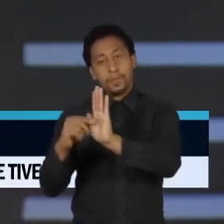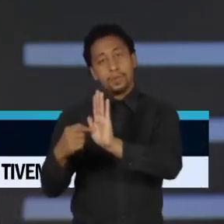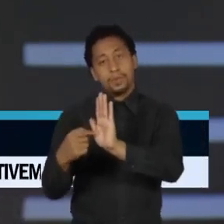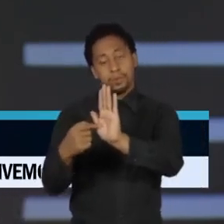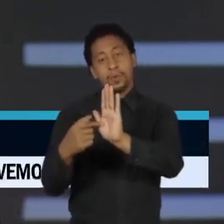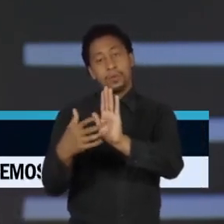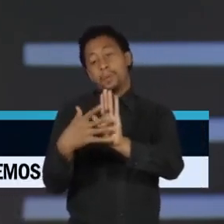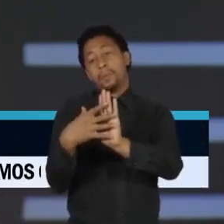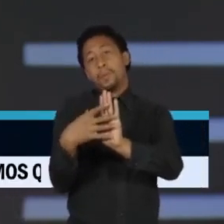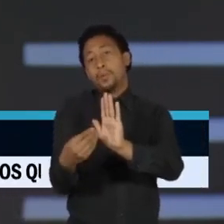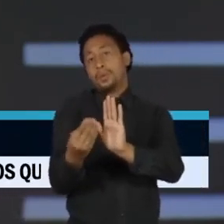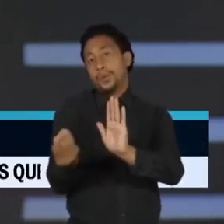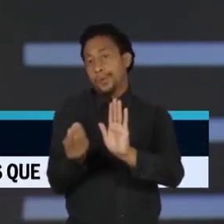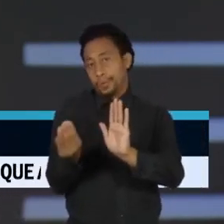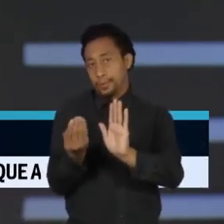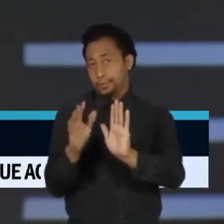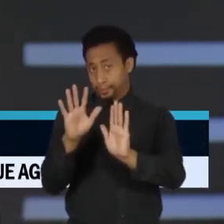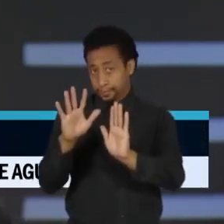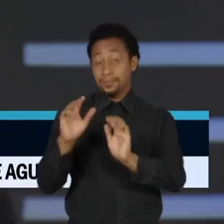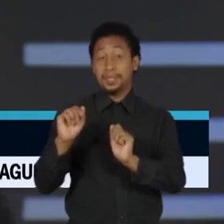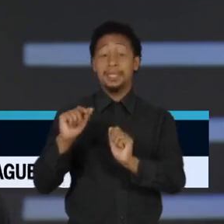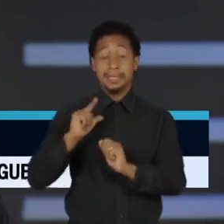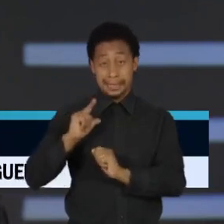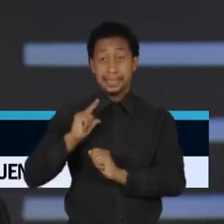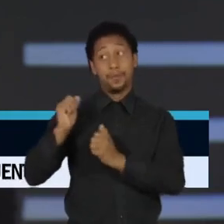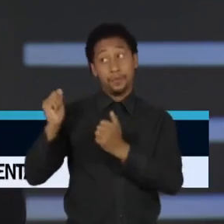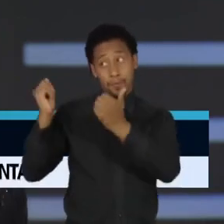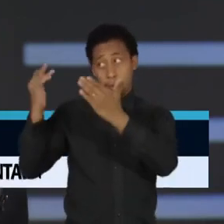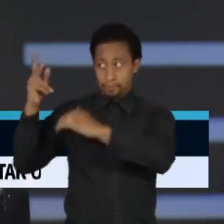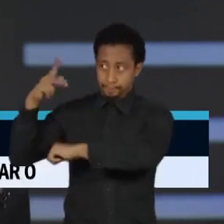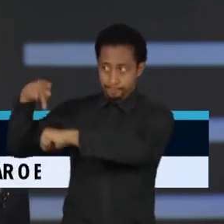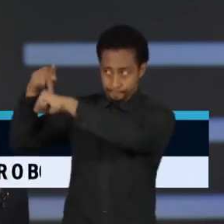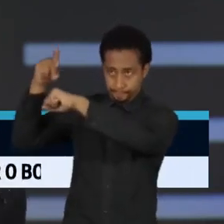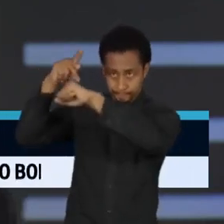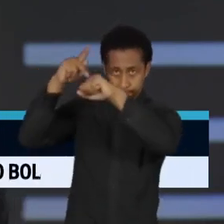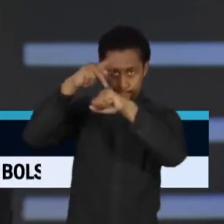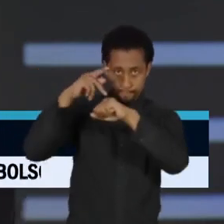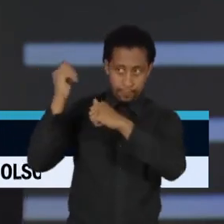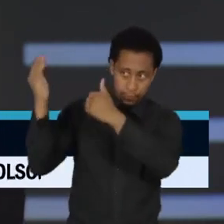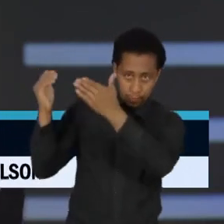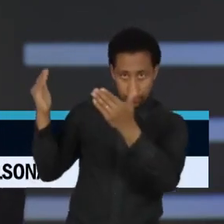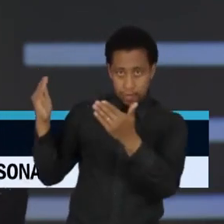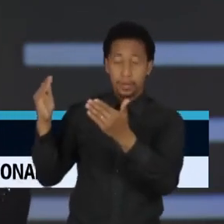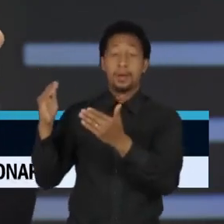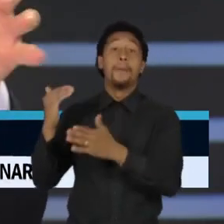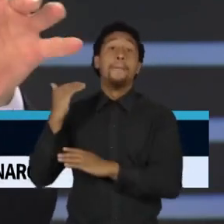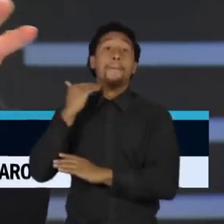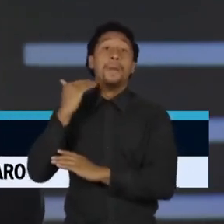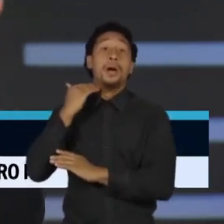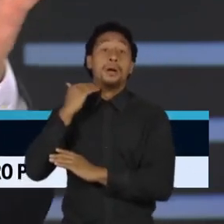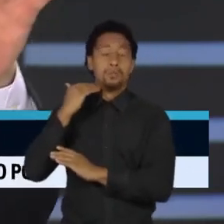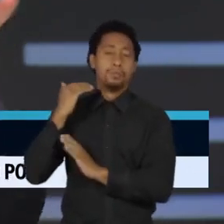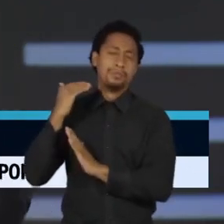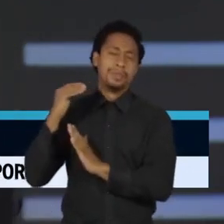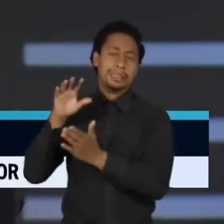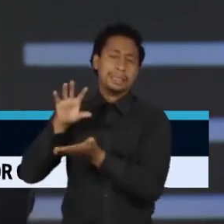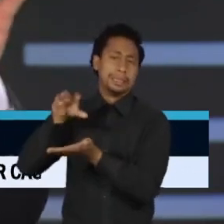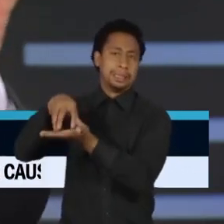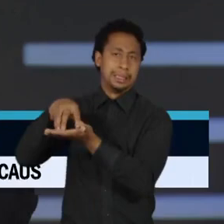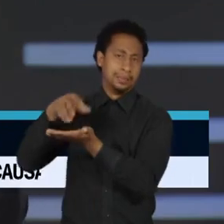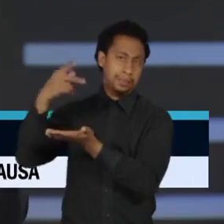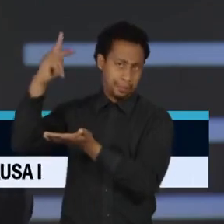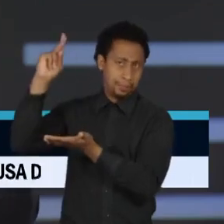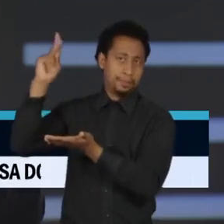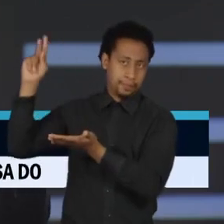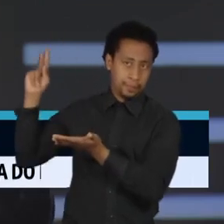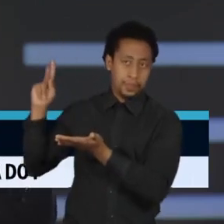que tem alguns bancos centrais do mundo que eles olham um pouco a questão do valor da moeda, basicamente inflação, né? Estamos falando de inflação, manter a